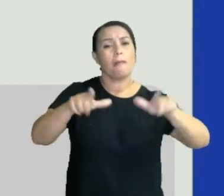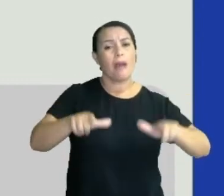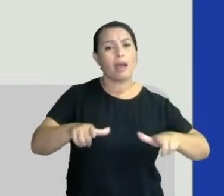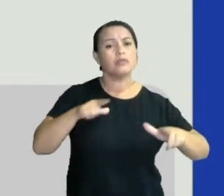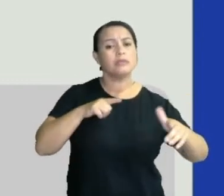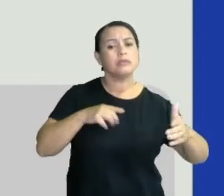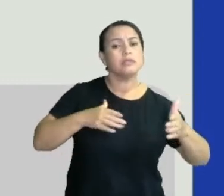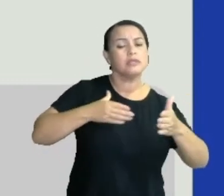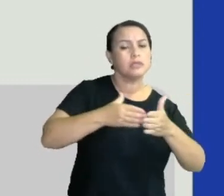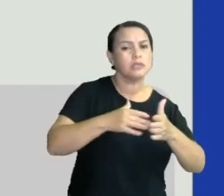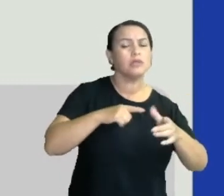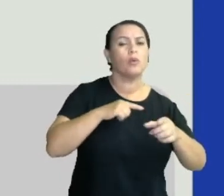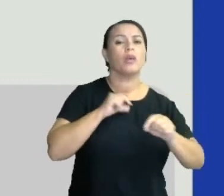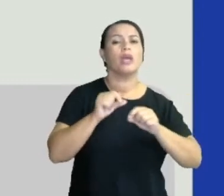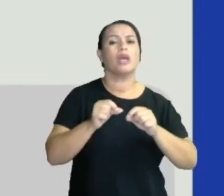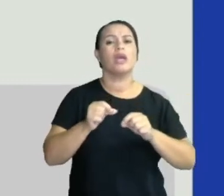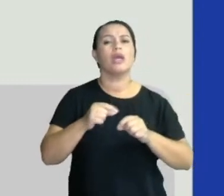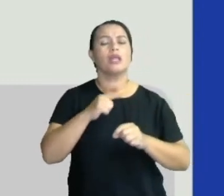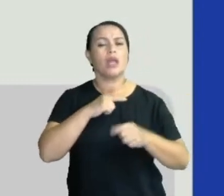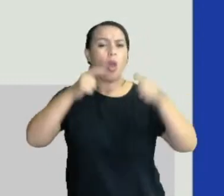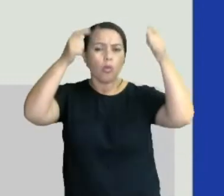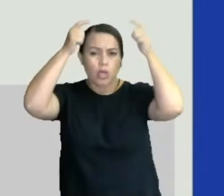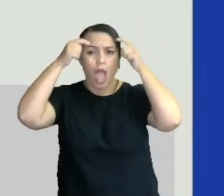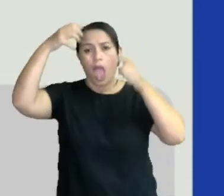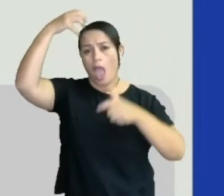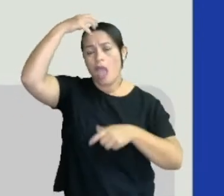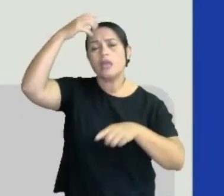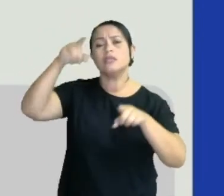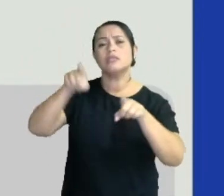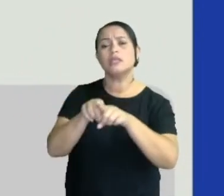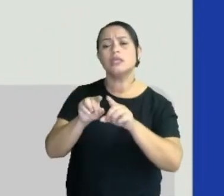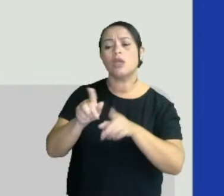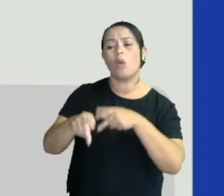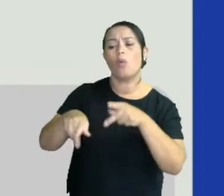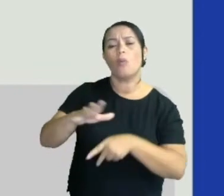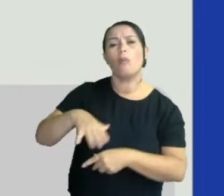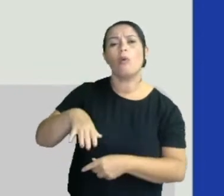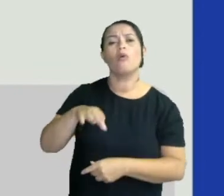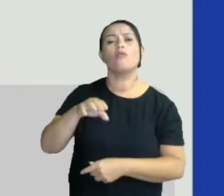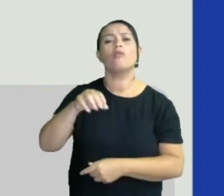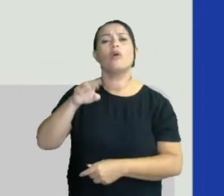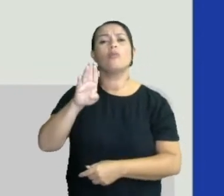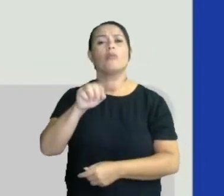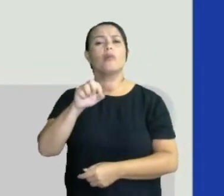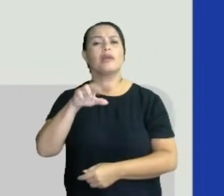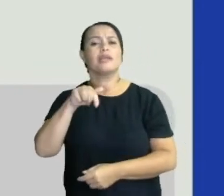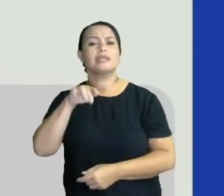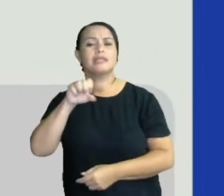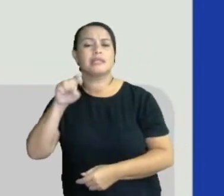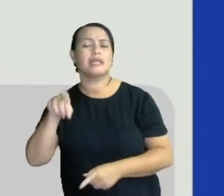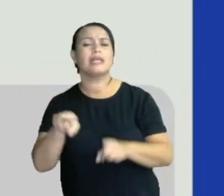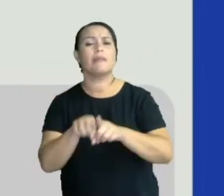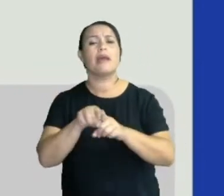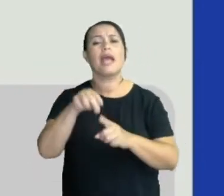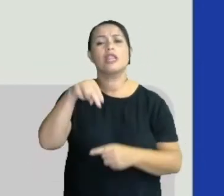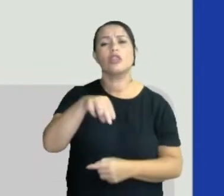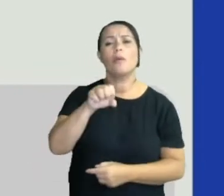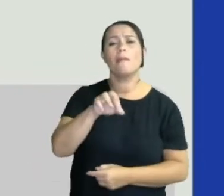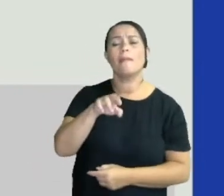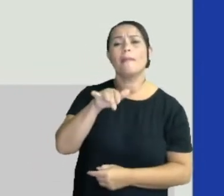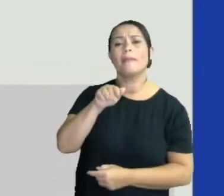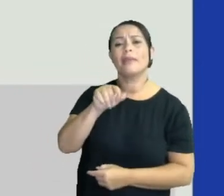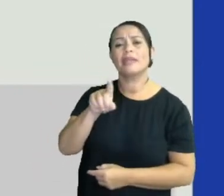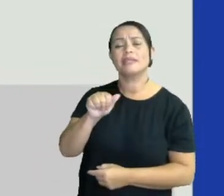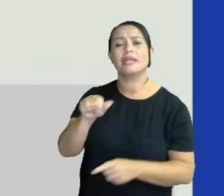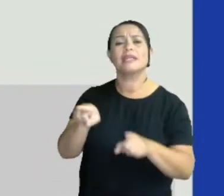Então, existiam os reis, existia a burguesia, a nobreza, os camponeses,